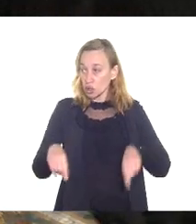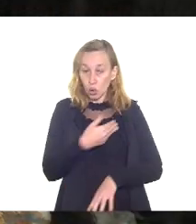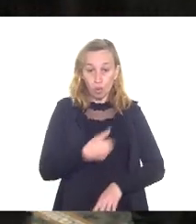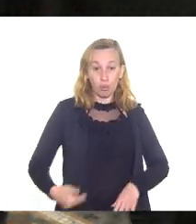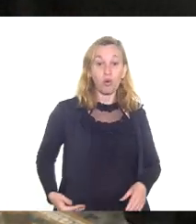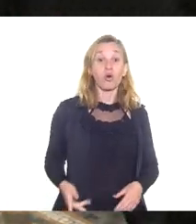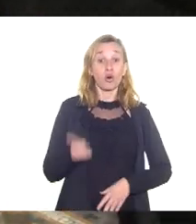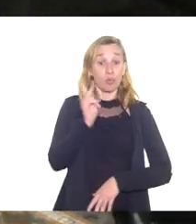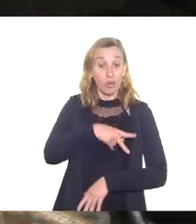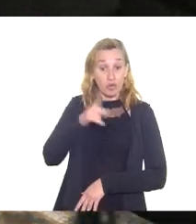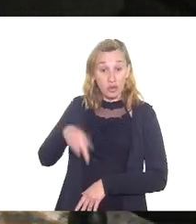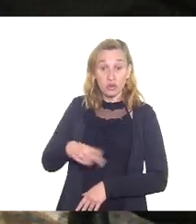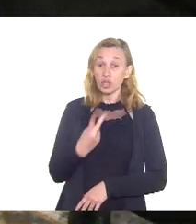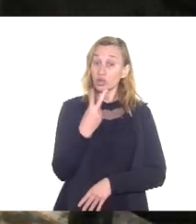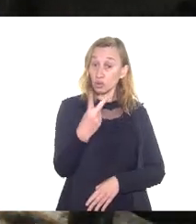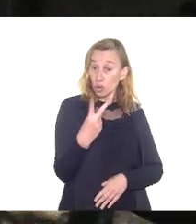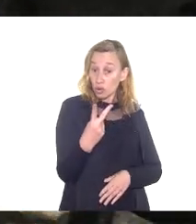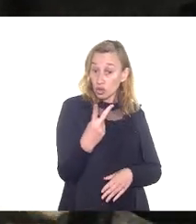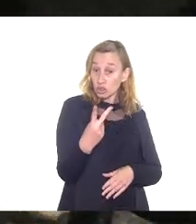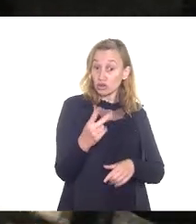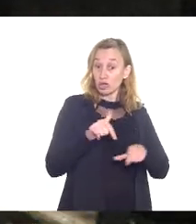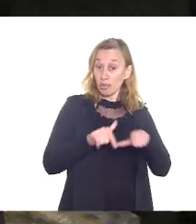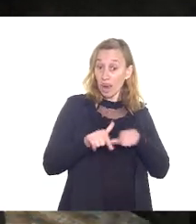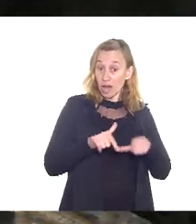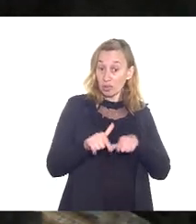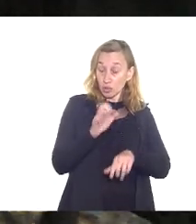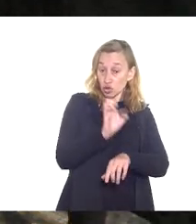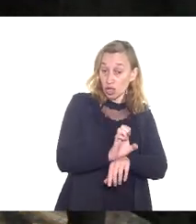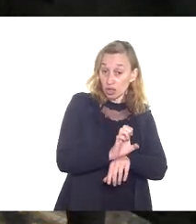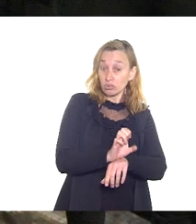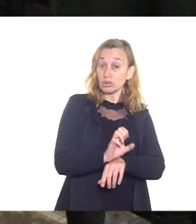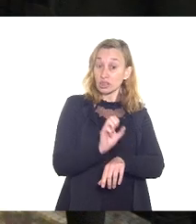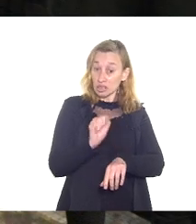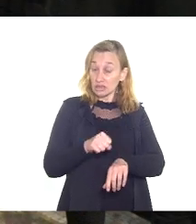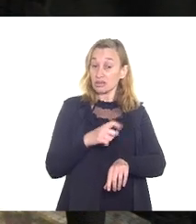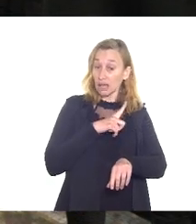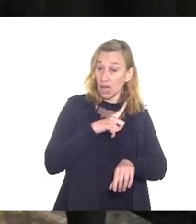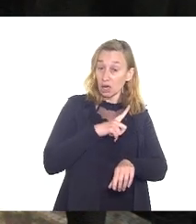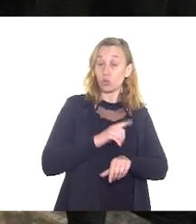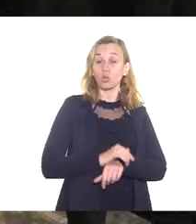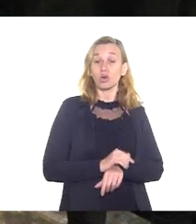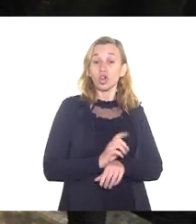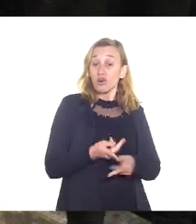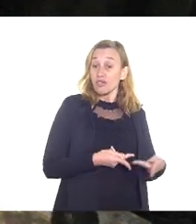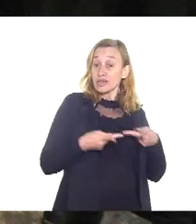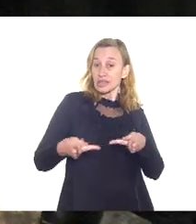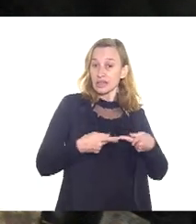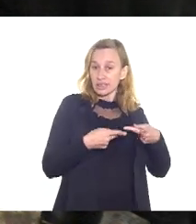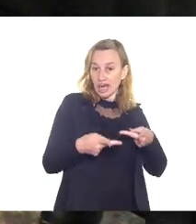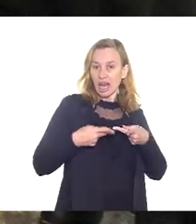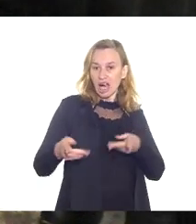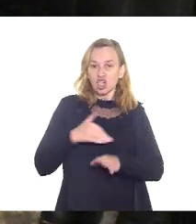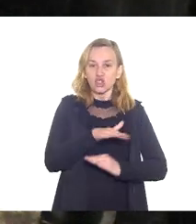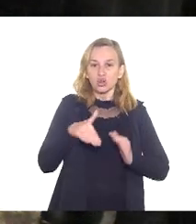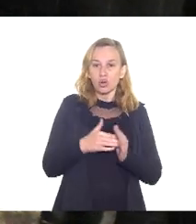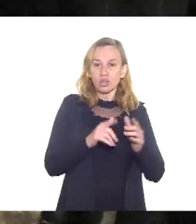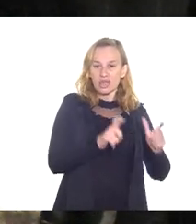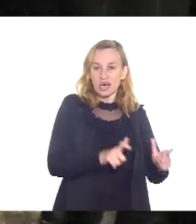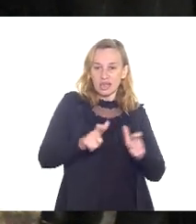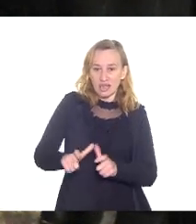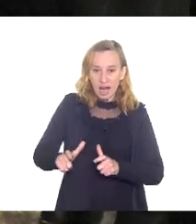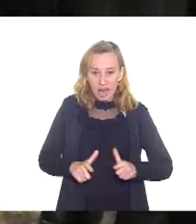sou professor, tenho duas matrículas no Estado e costumo visitar todas as